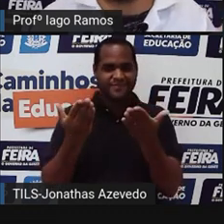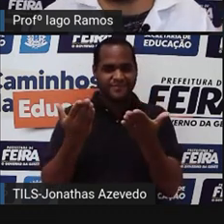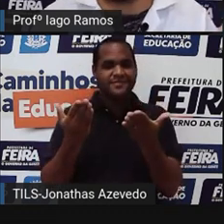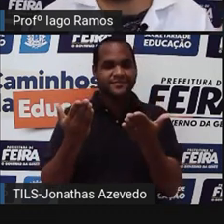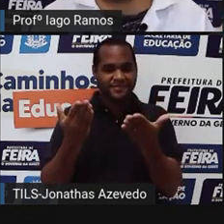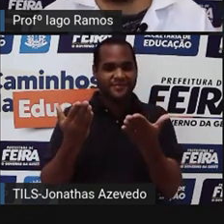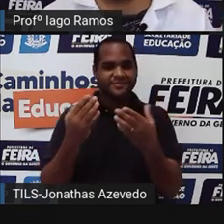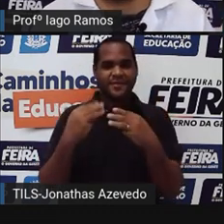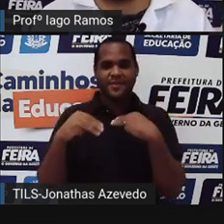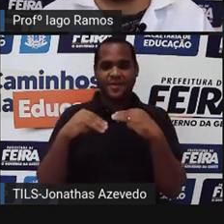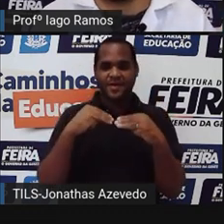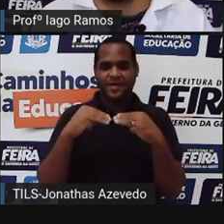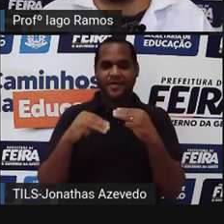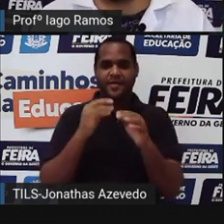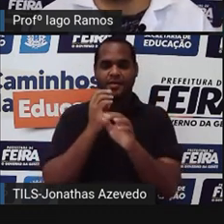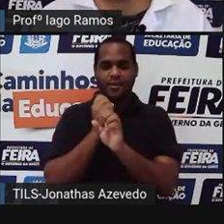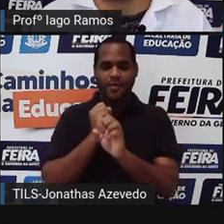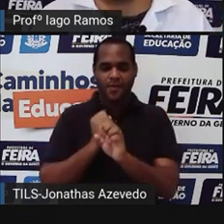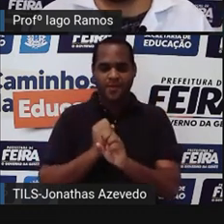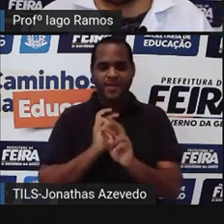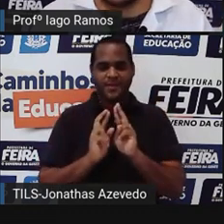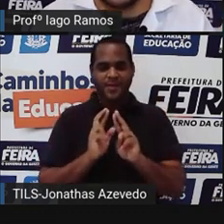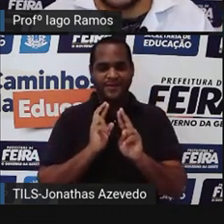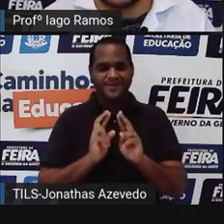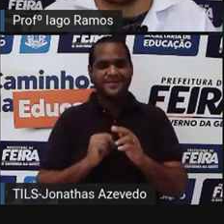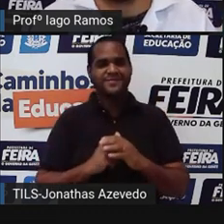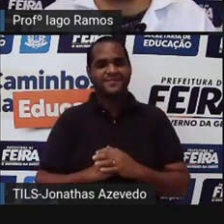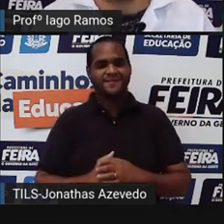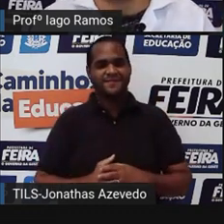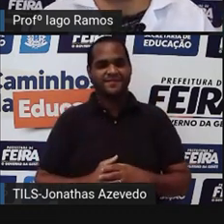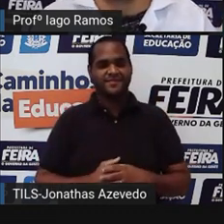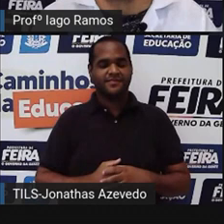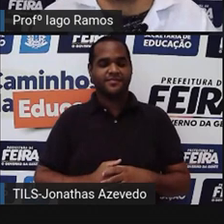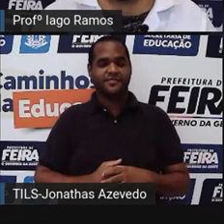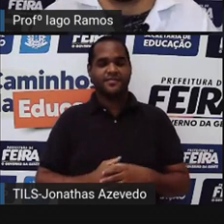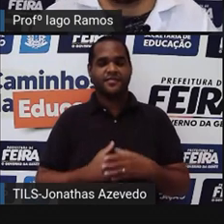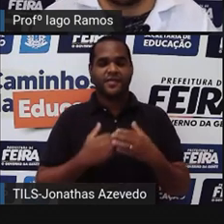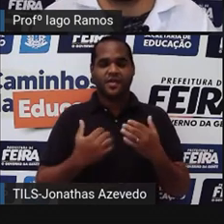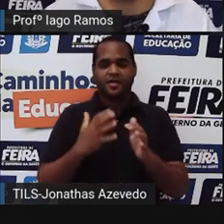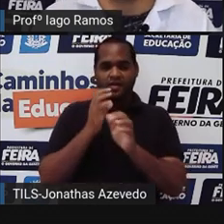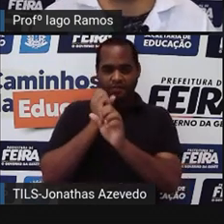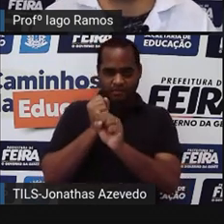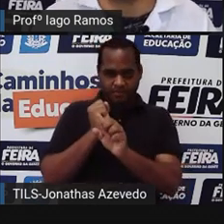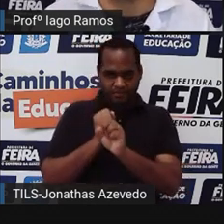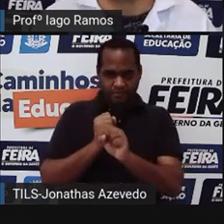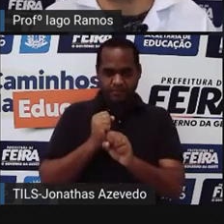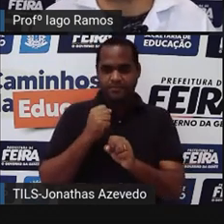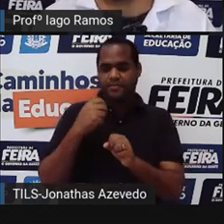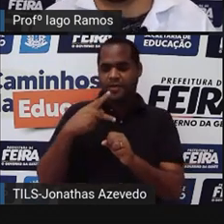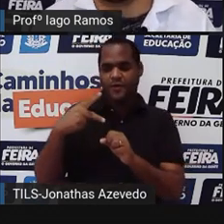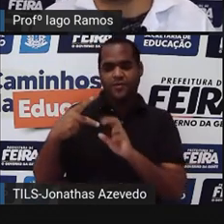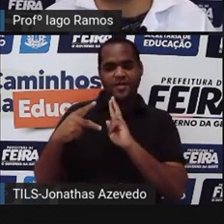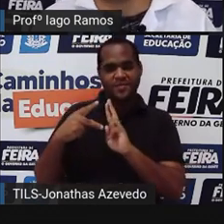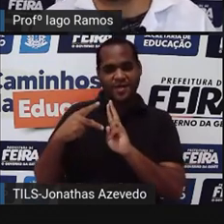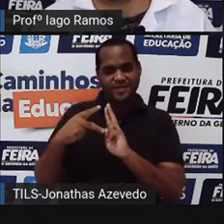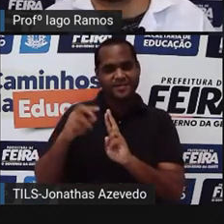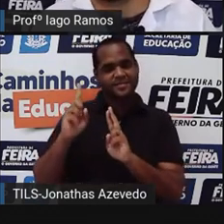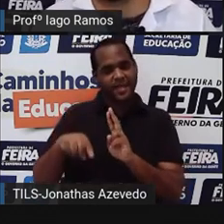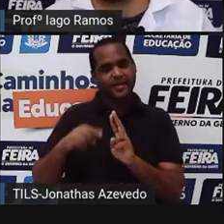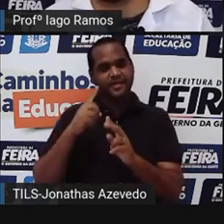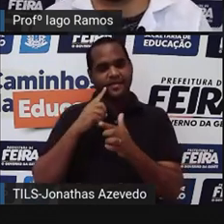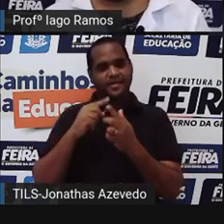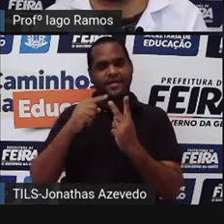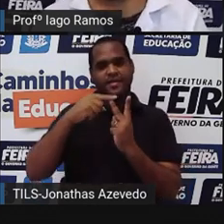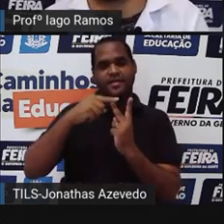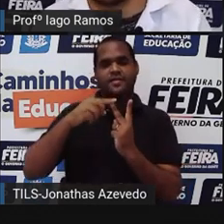esse método é chamado de soma e produto, tá? Soma e produto das raízes da